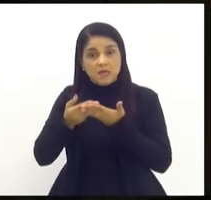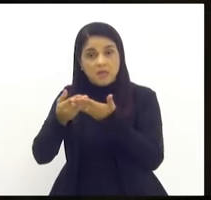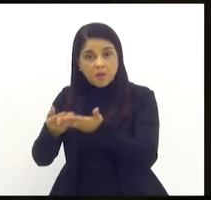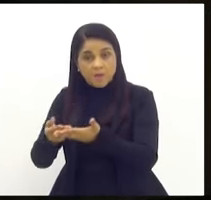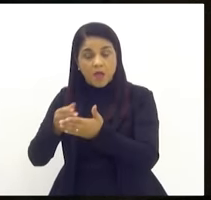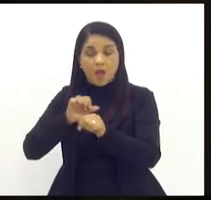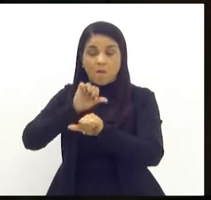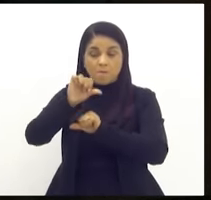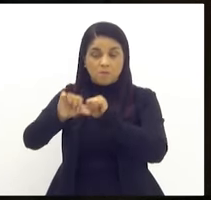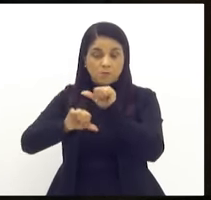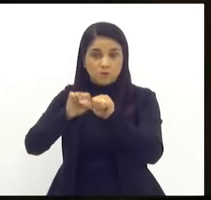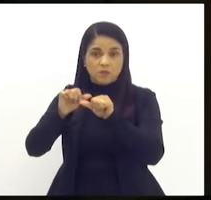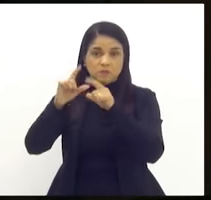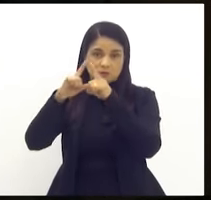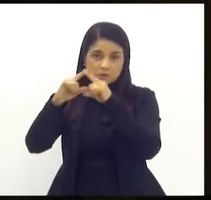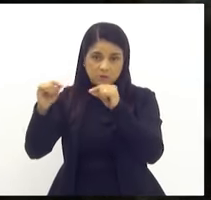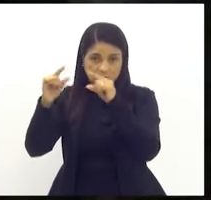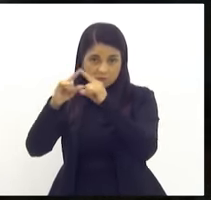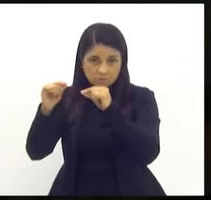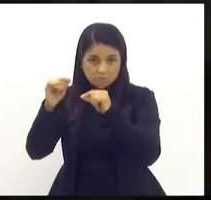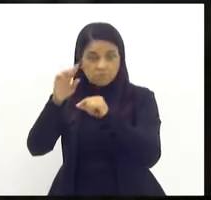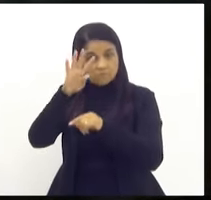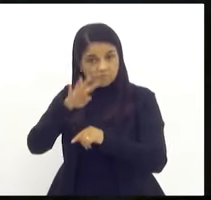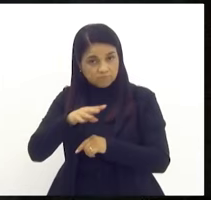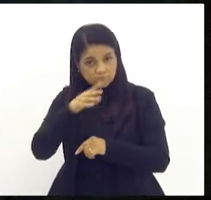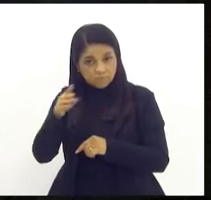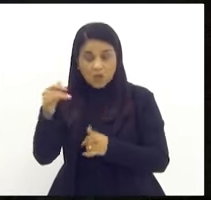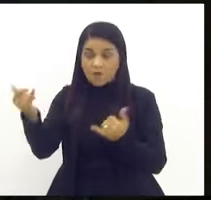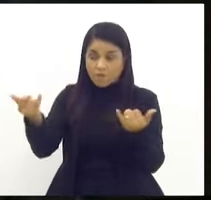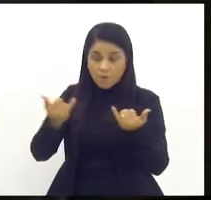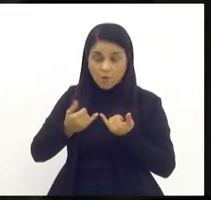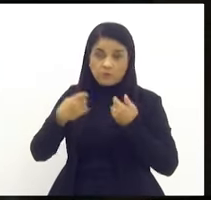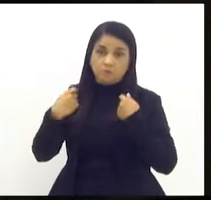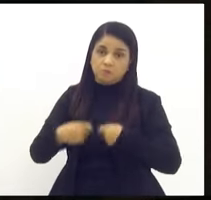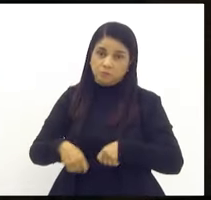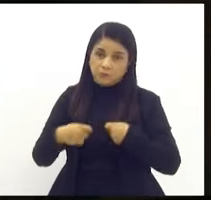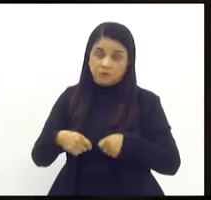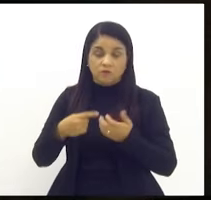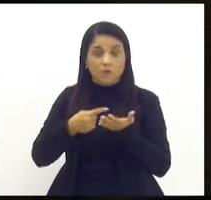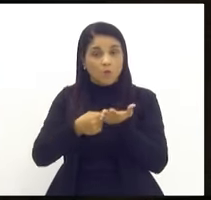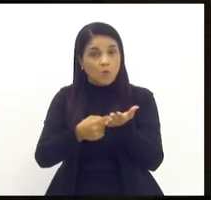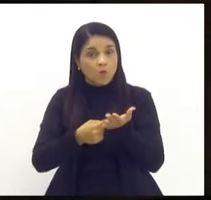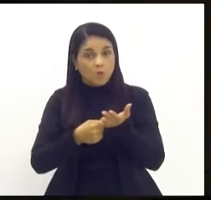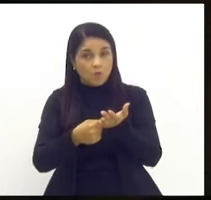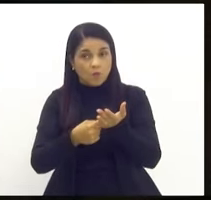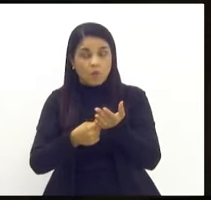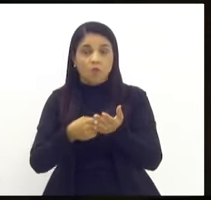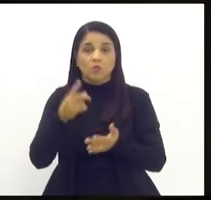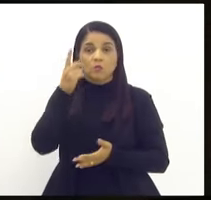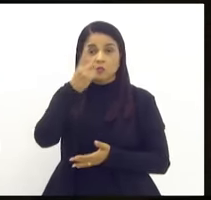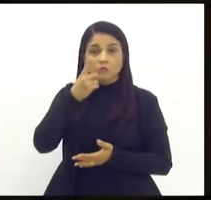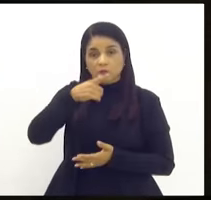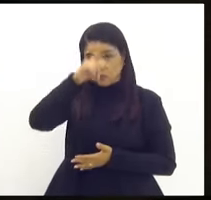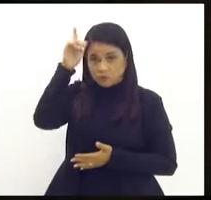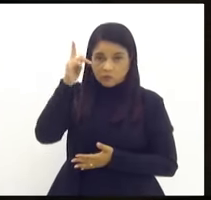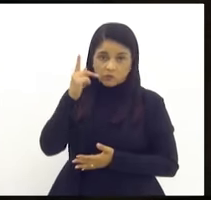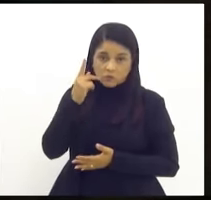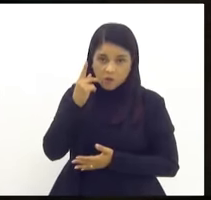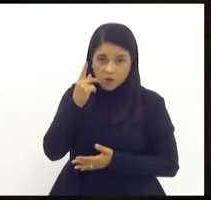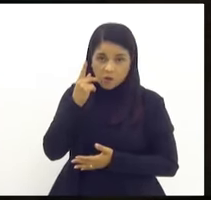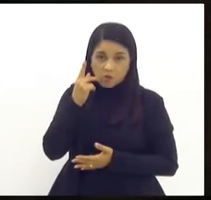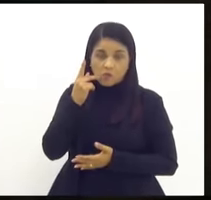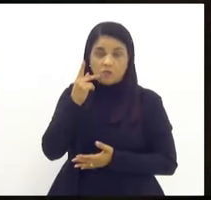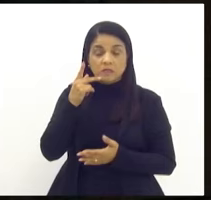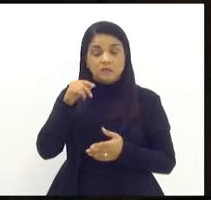nossa agenda em Brasília só queria só ter essa informação que foi um acordo que nós tivemos com o deputado Luis Paulo para que se